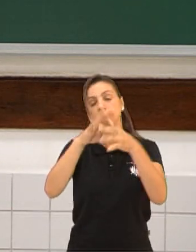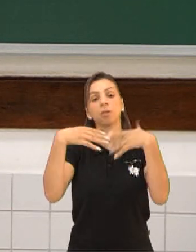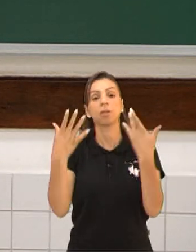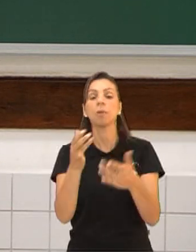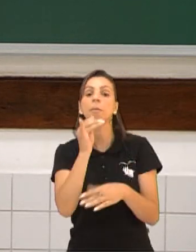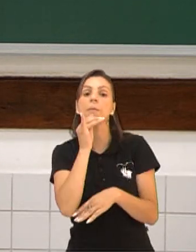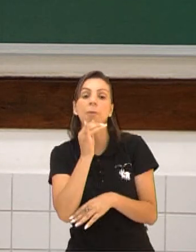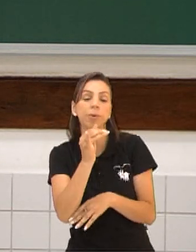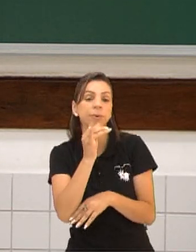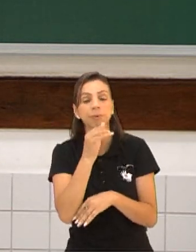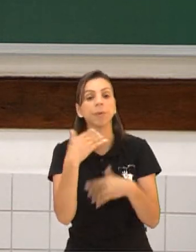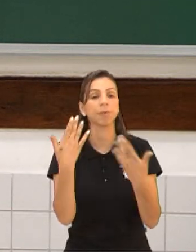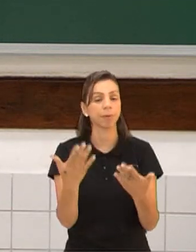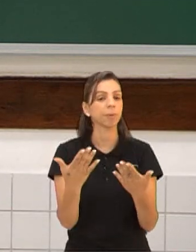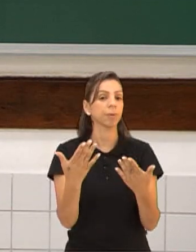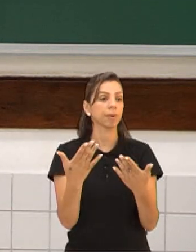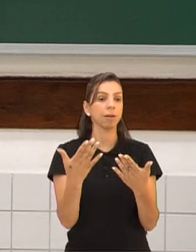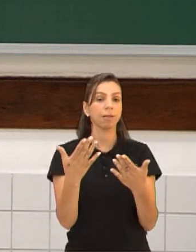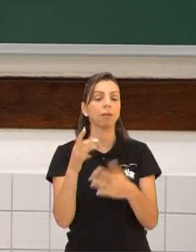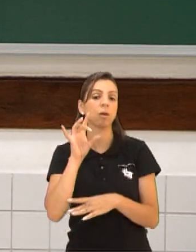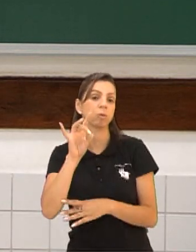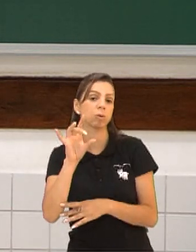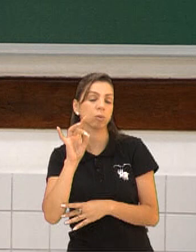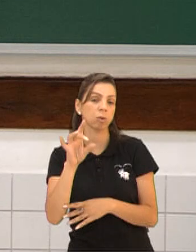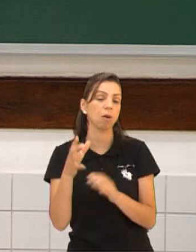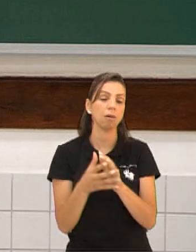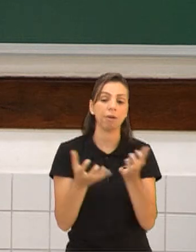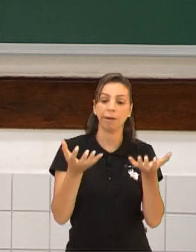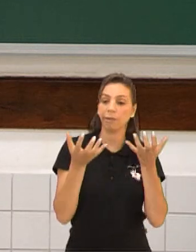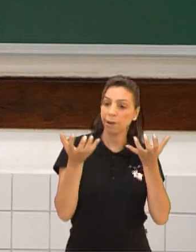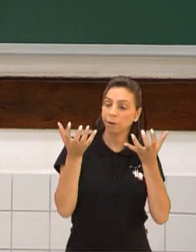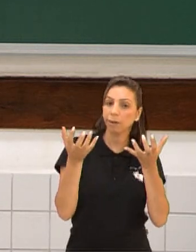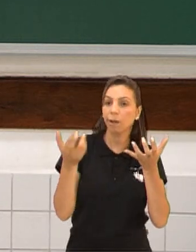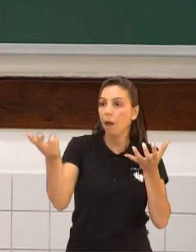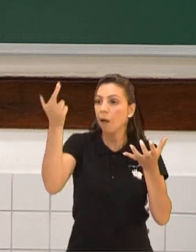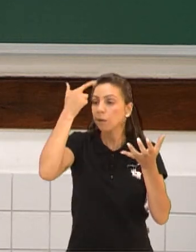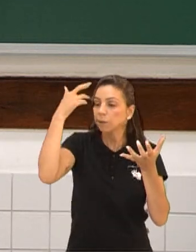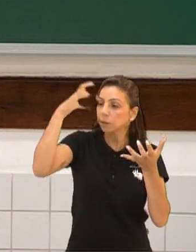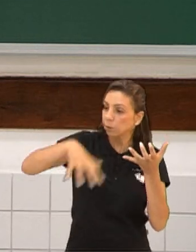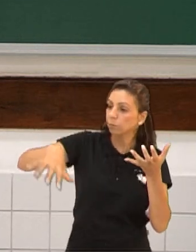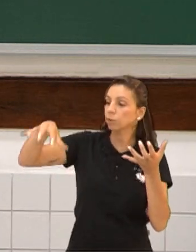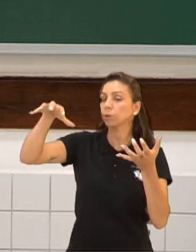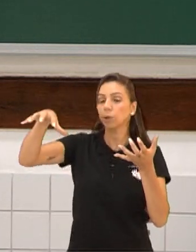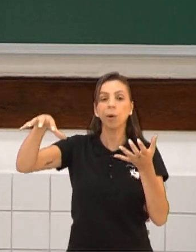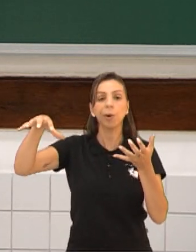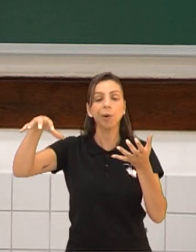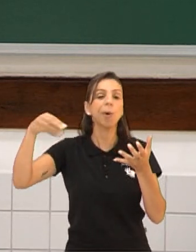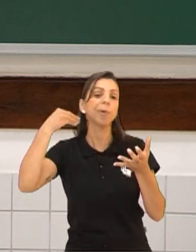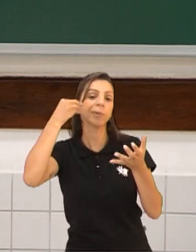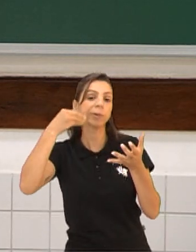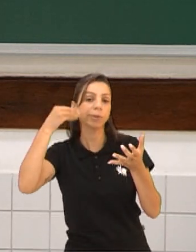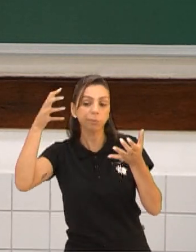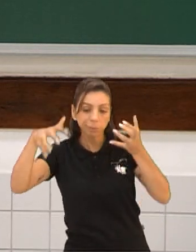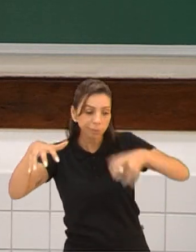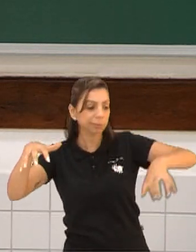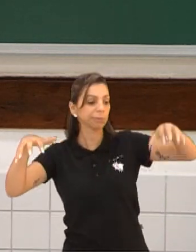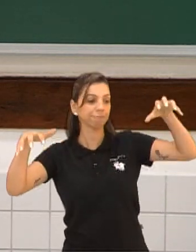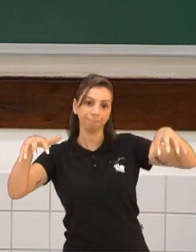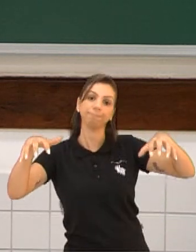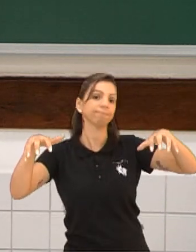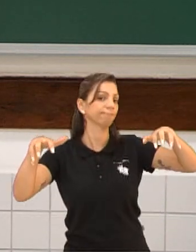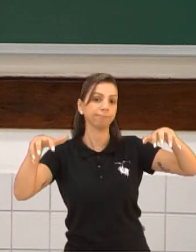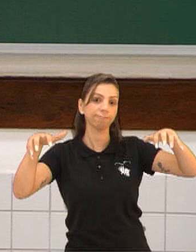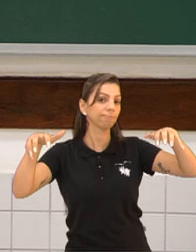ao mesmo tempo. Não como os racionalistas queriam a razão primeiro, ou como os empiristas queriam a experiência